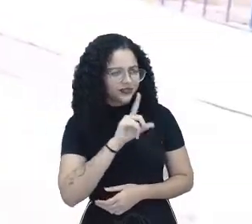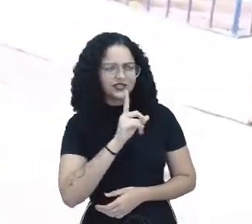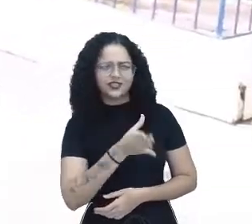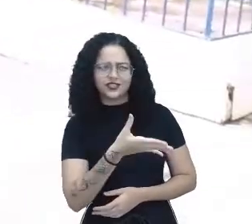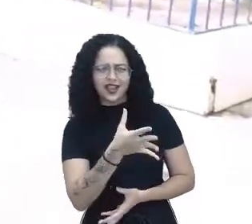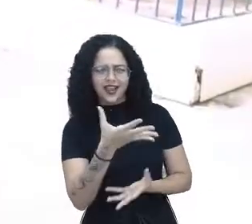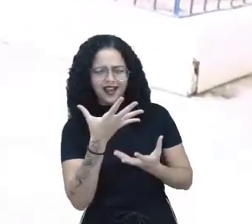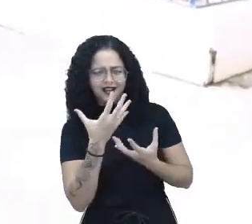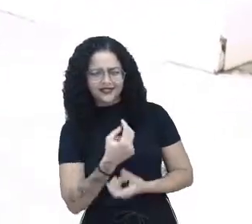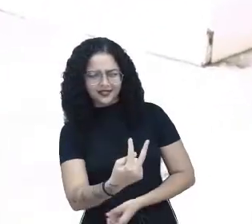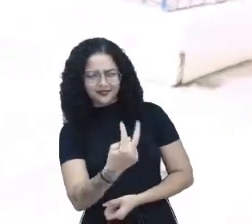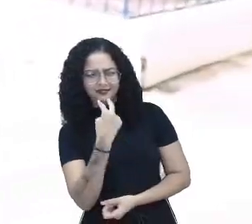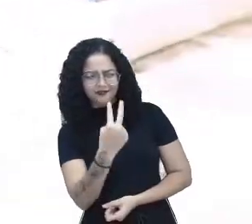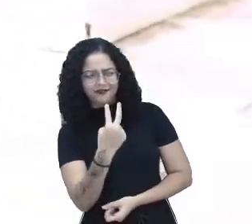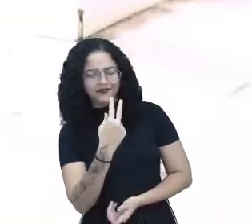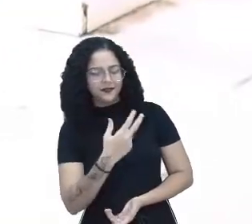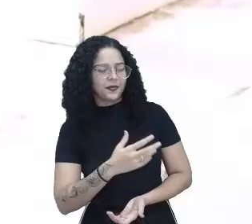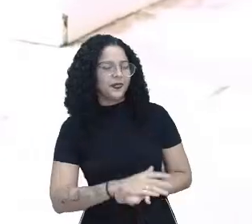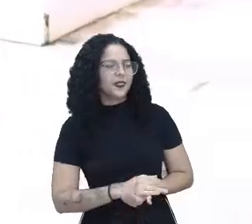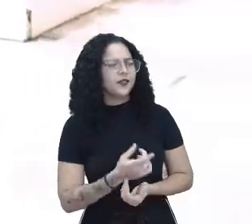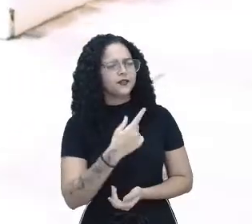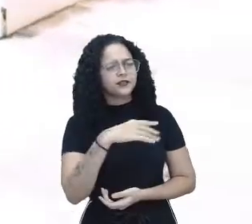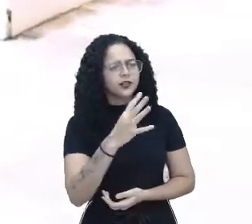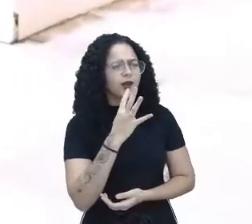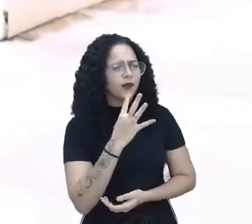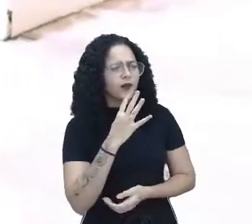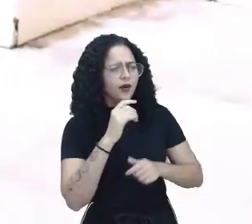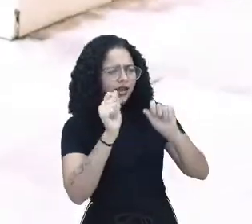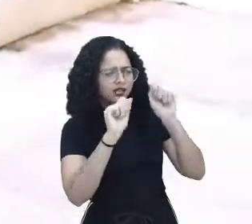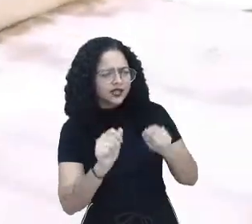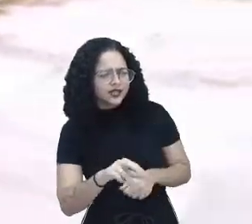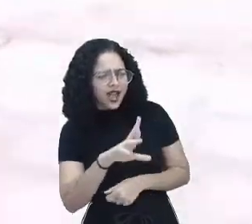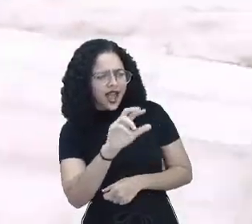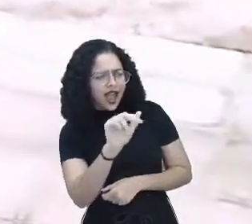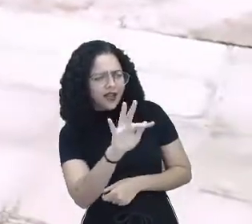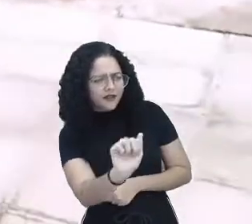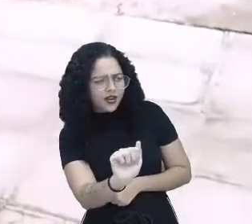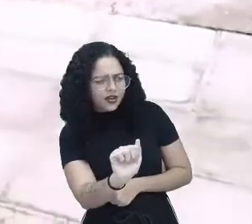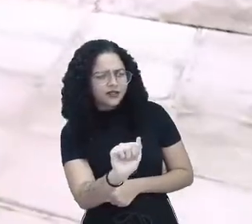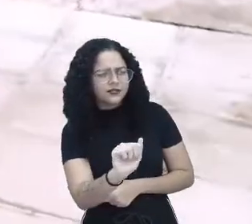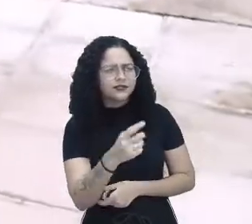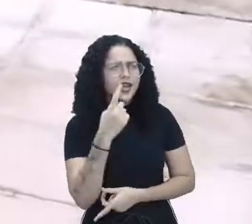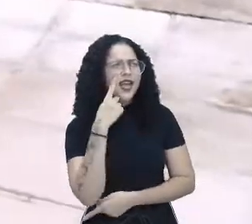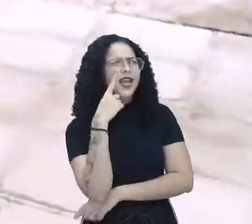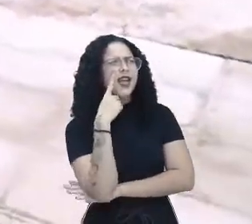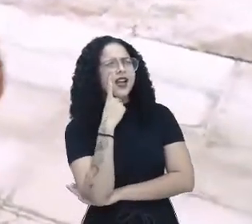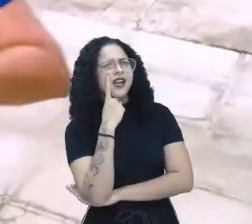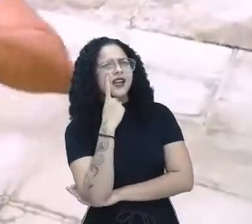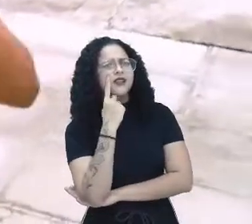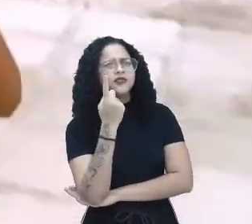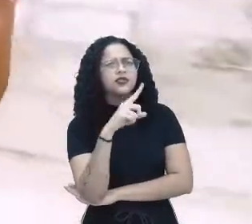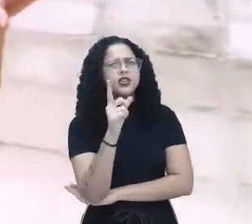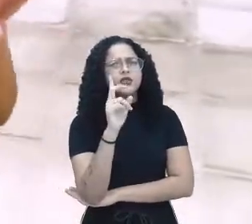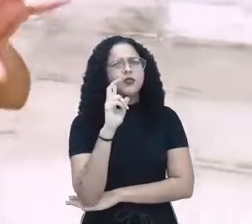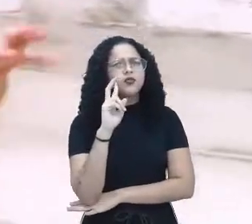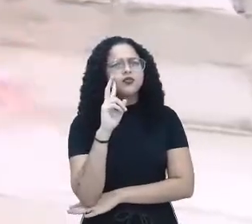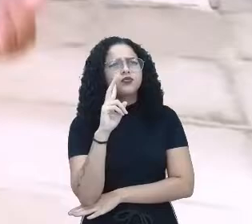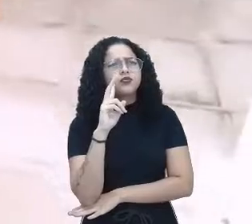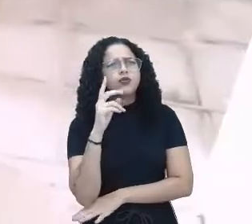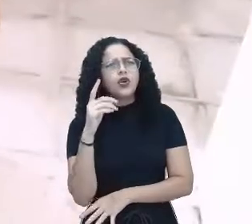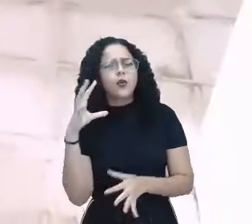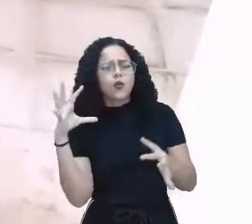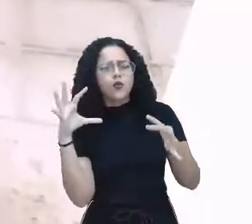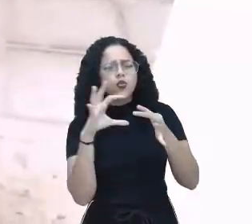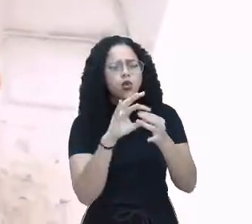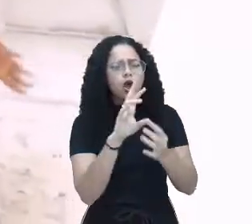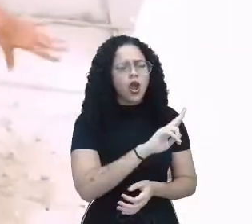cansados de me ver por aqui. Vocês conhecem o artista Rafa Matos? Talvez vocês não liguem o nome à arte, mas